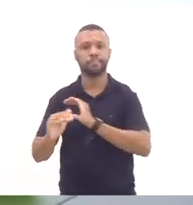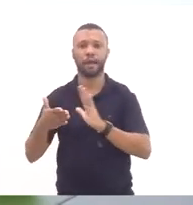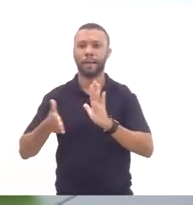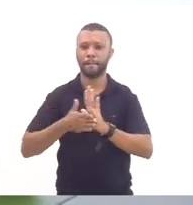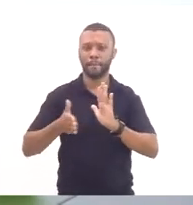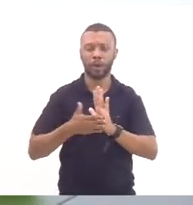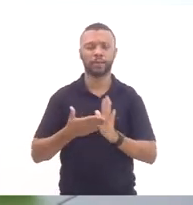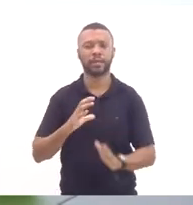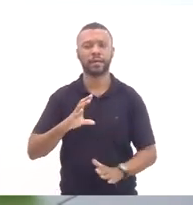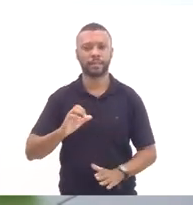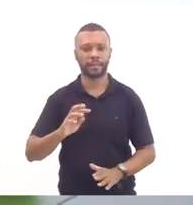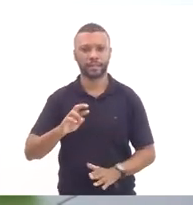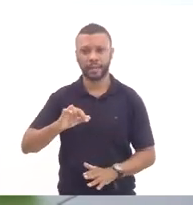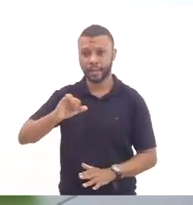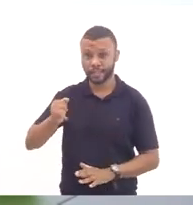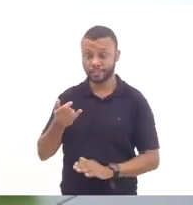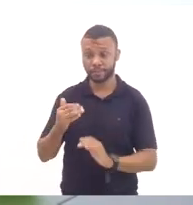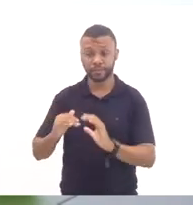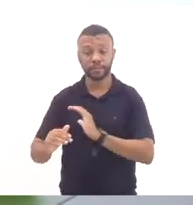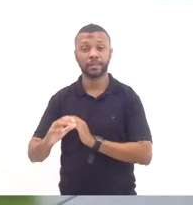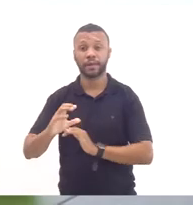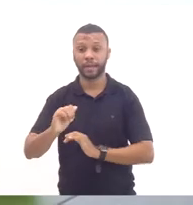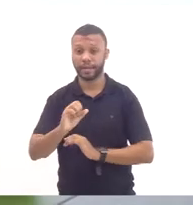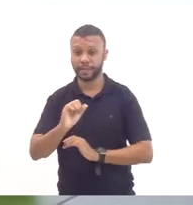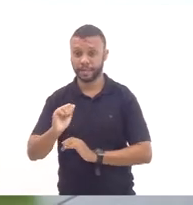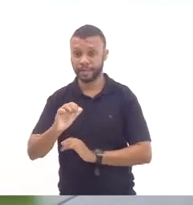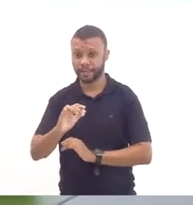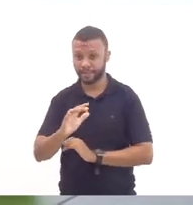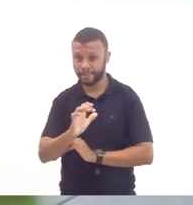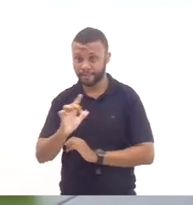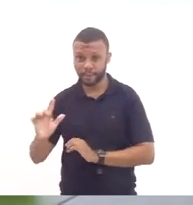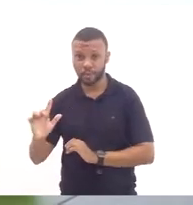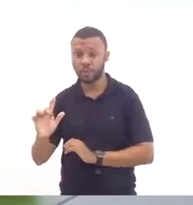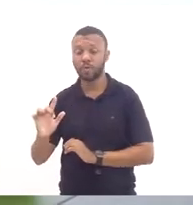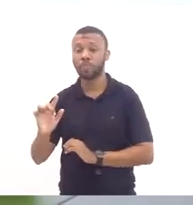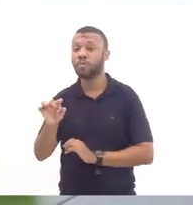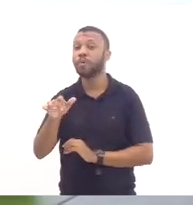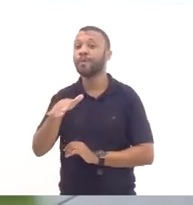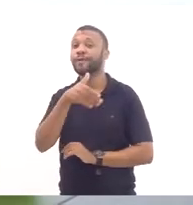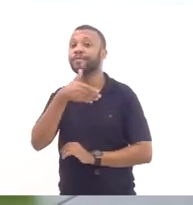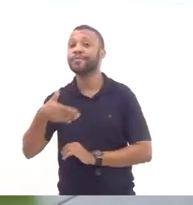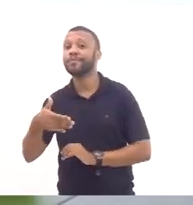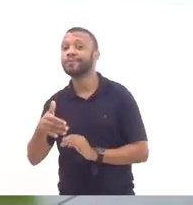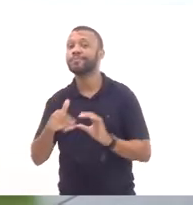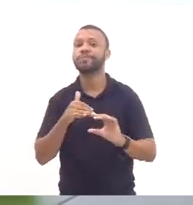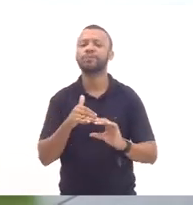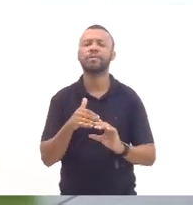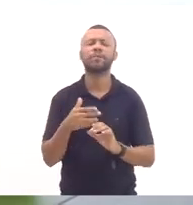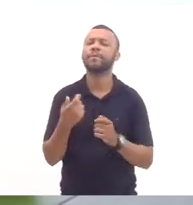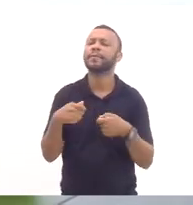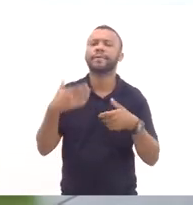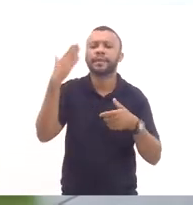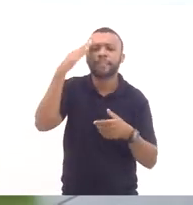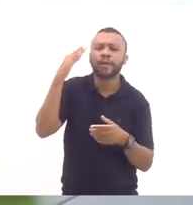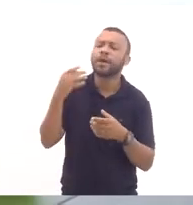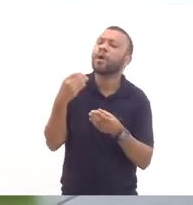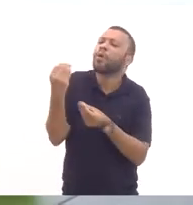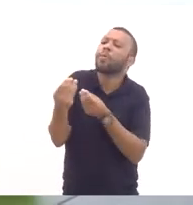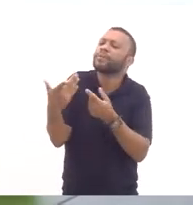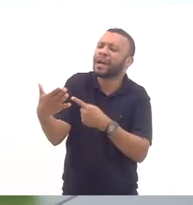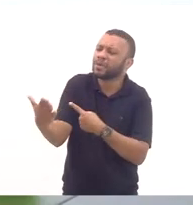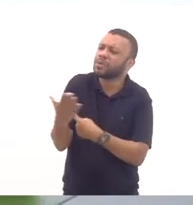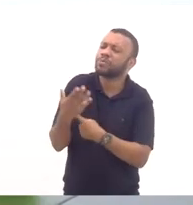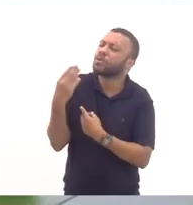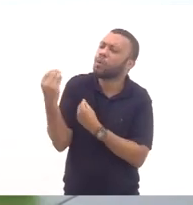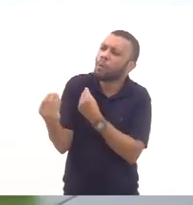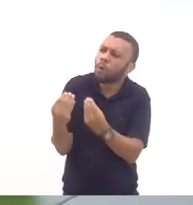da CETERJ para a Casa Civil, o governador enviar. Eu queria saber aonde que ele está ajudando o trabalhador, somente isso. Porque se